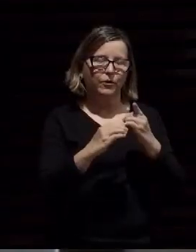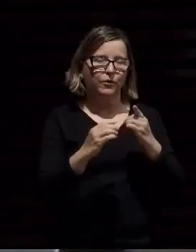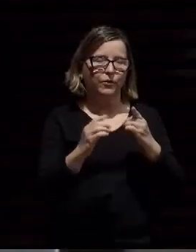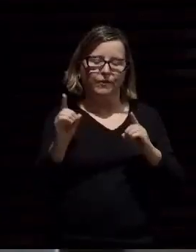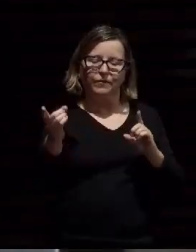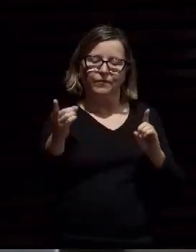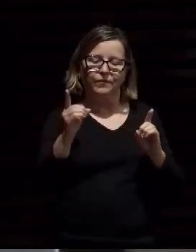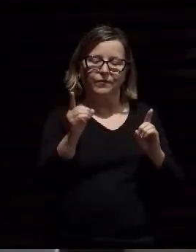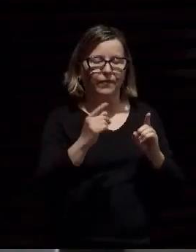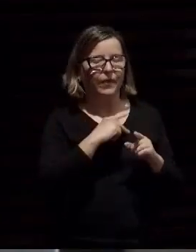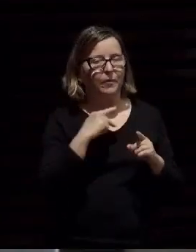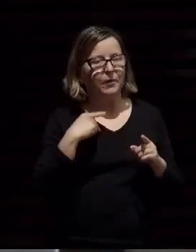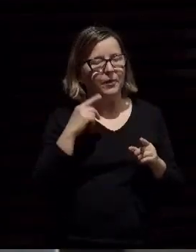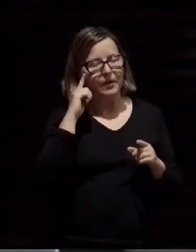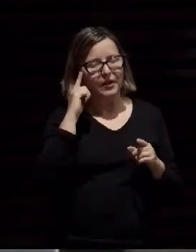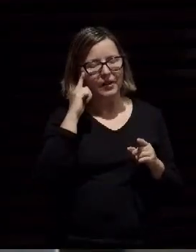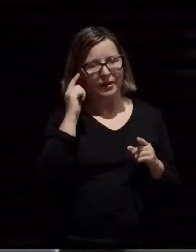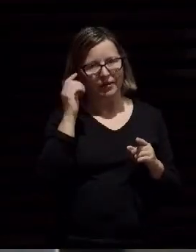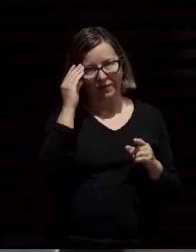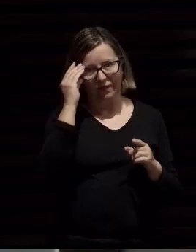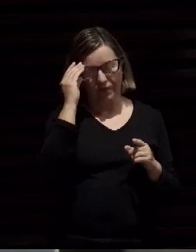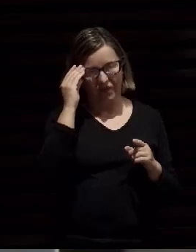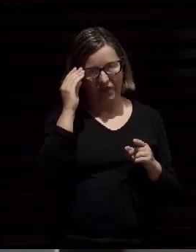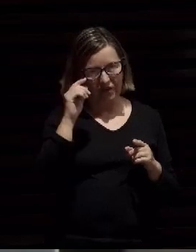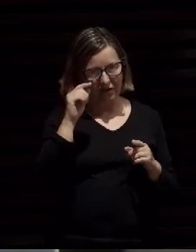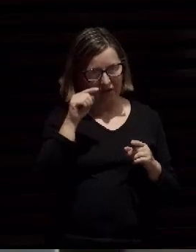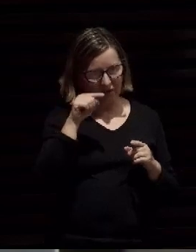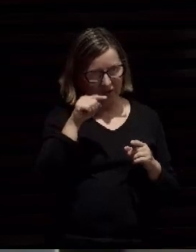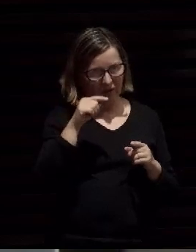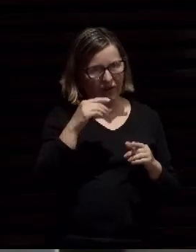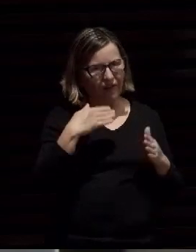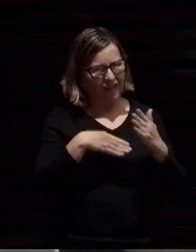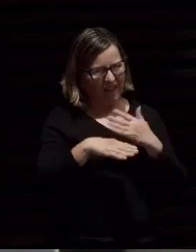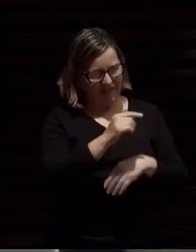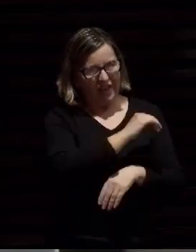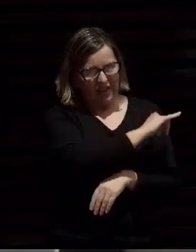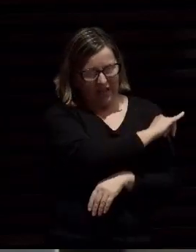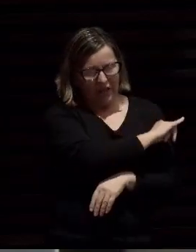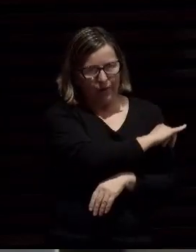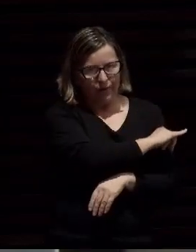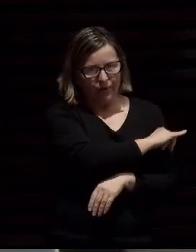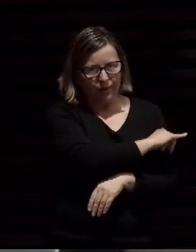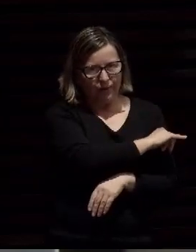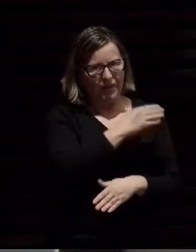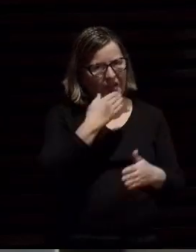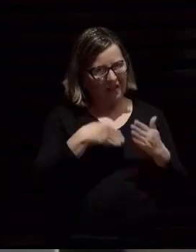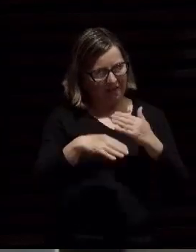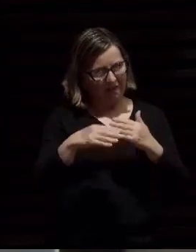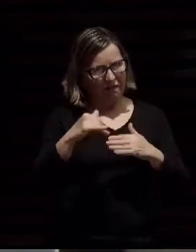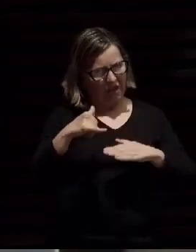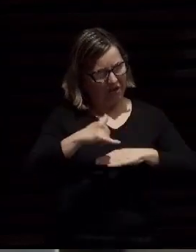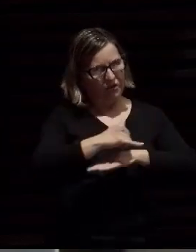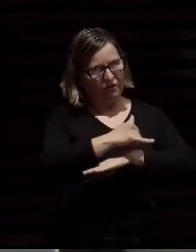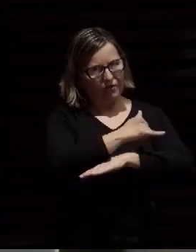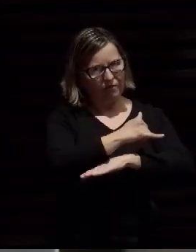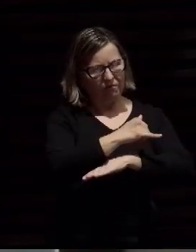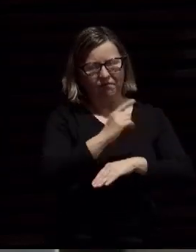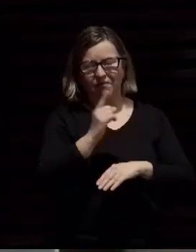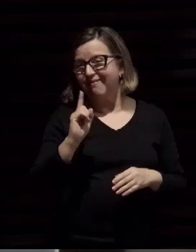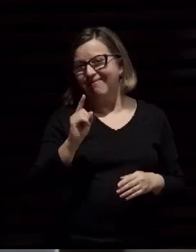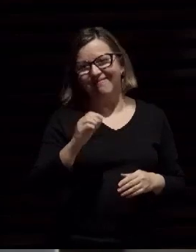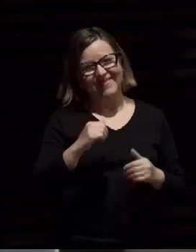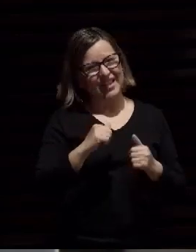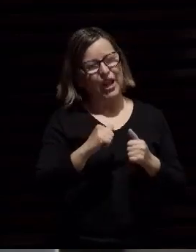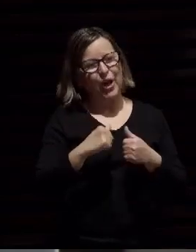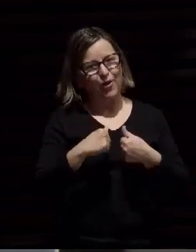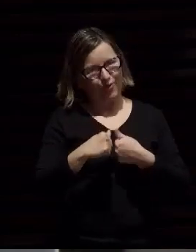Glênio, o senhor vai para o Rio? Eu digo, vou. O senhor vai de avião? Eu digo, não, vou de ônibus. Eu